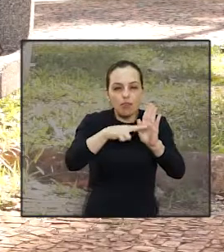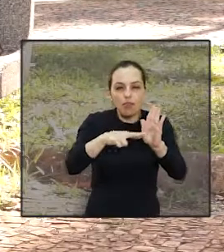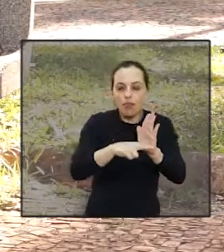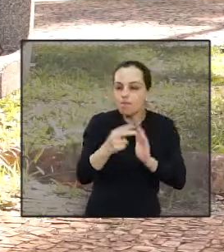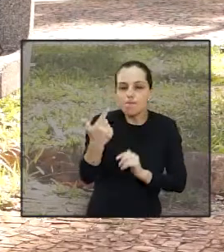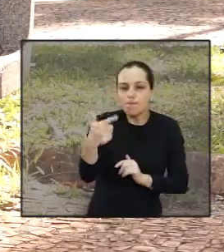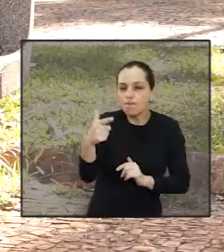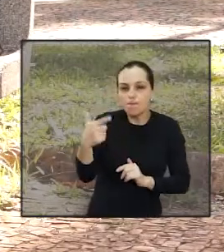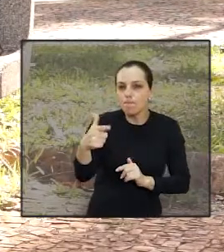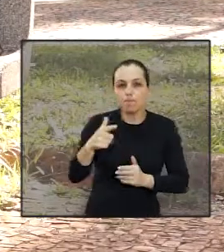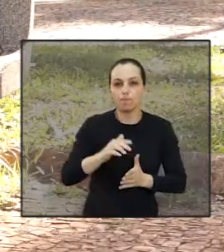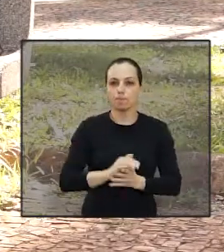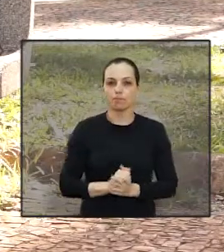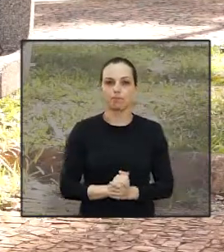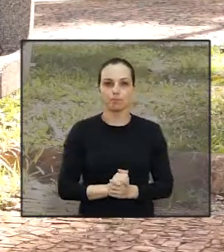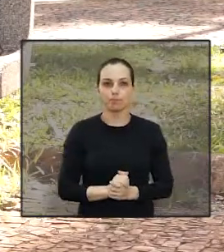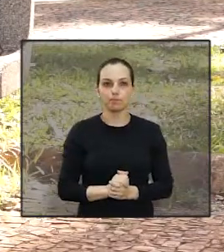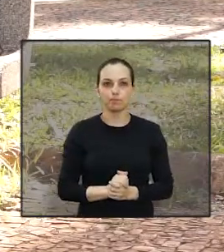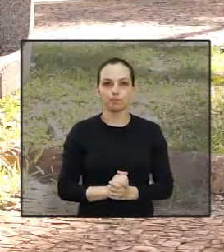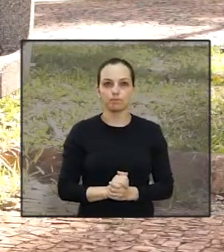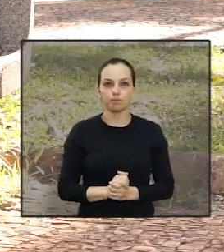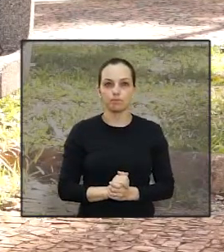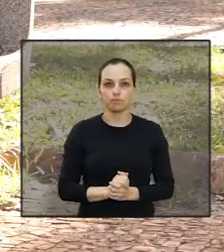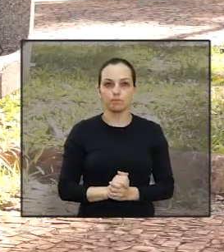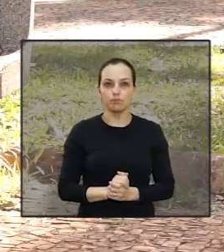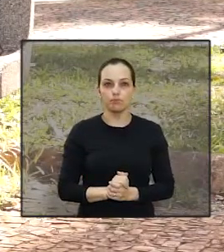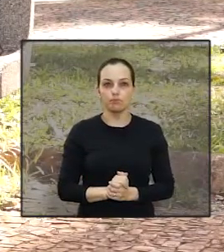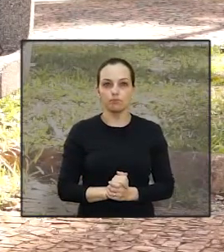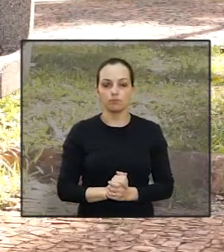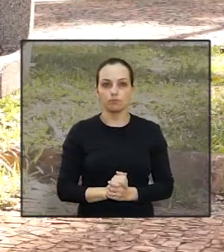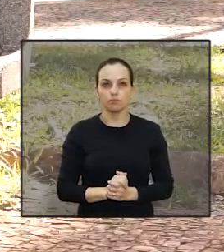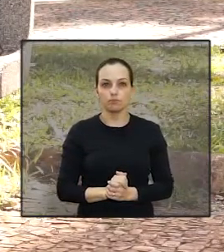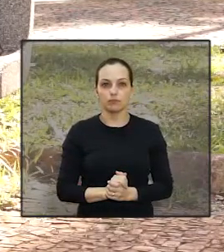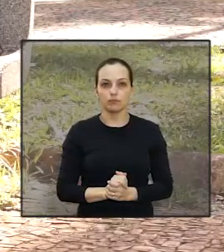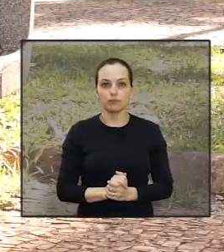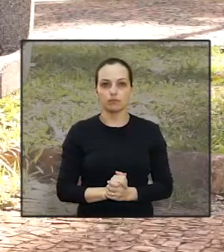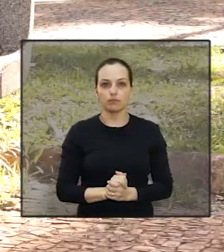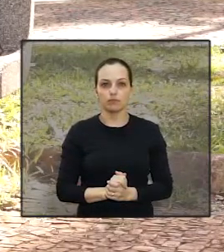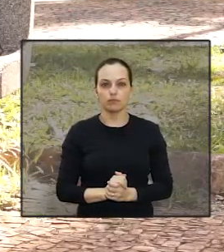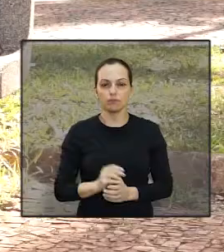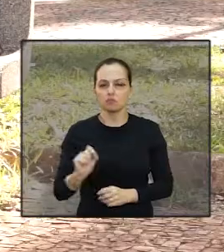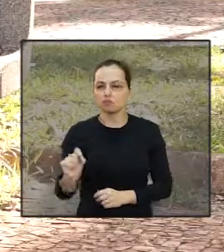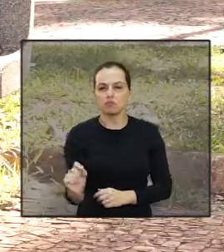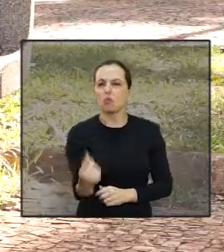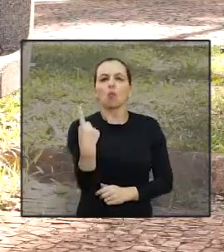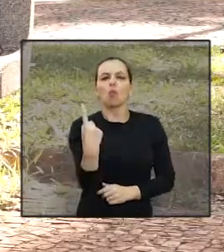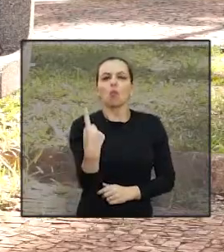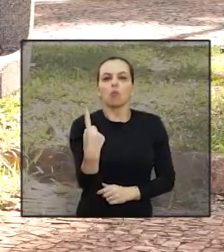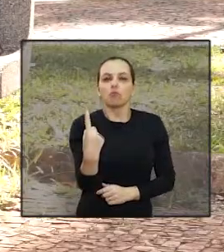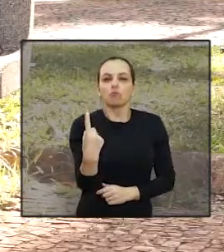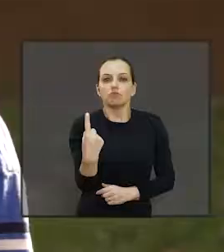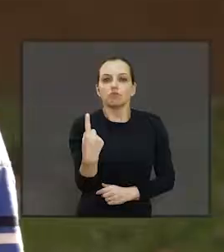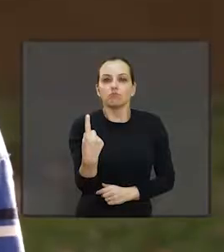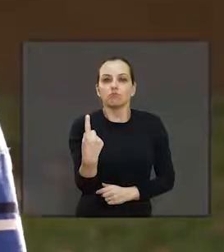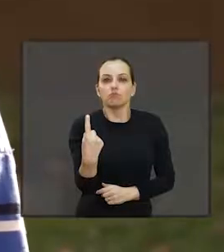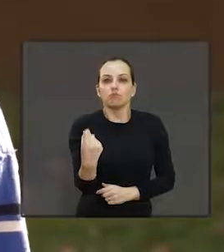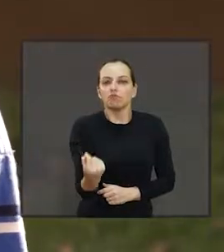organizada, vindo assim, de uma forma que eu pudesse escrever. E eu comecei a escrever isso, era das primeiras